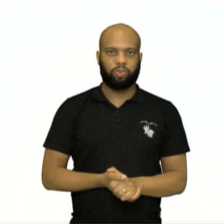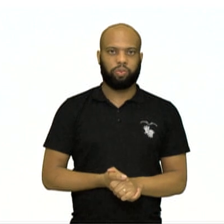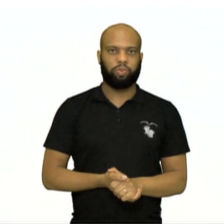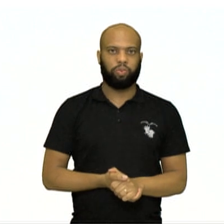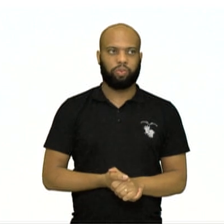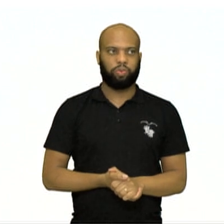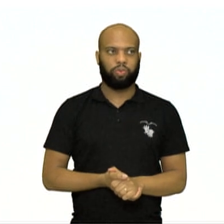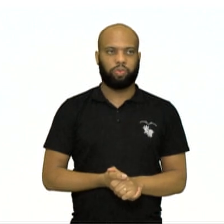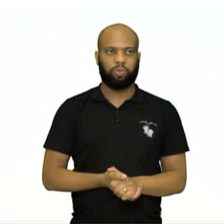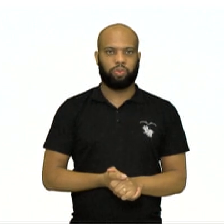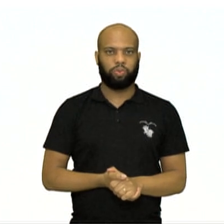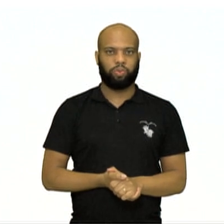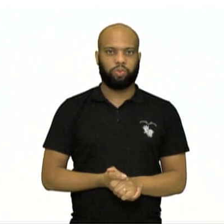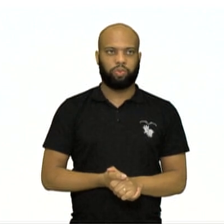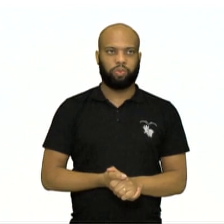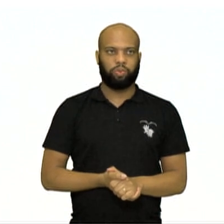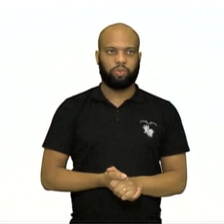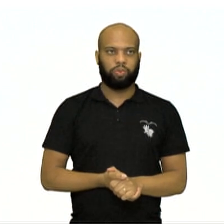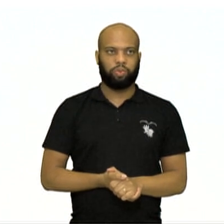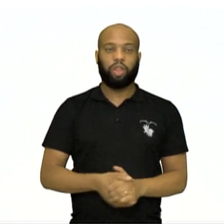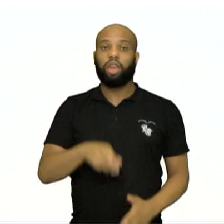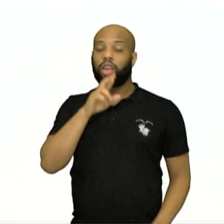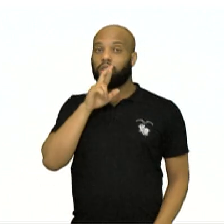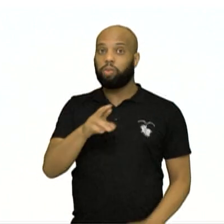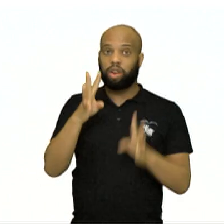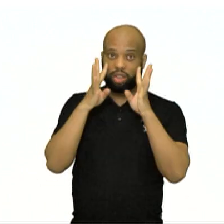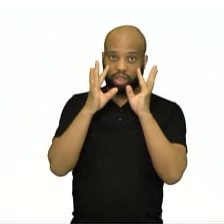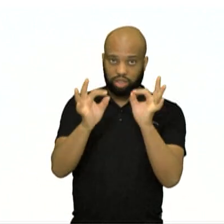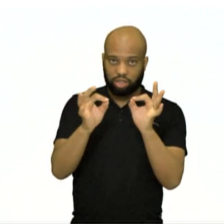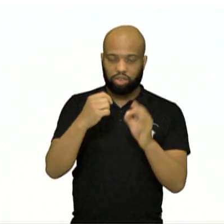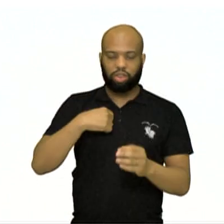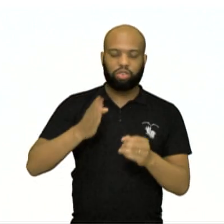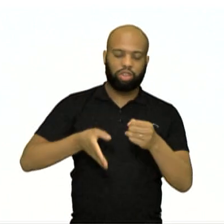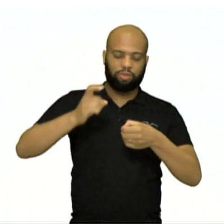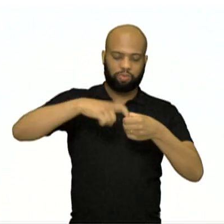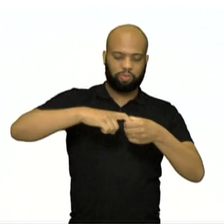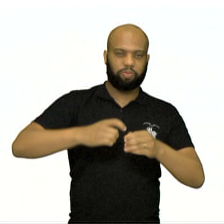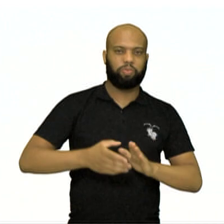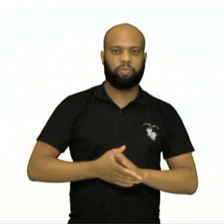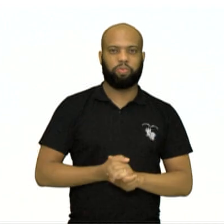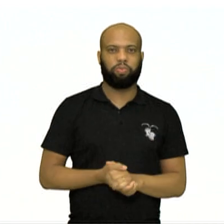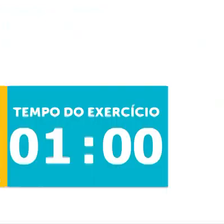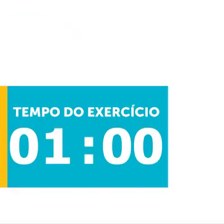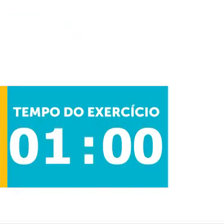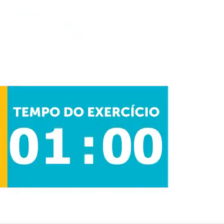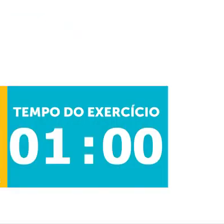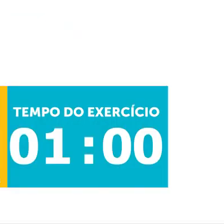word where? Responda com atenção e já vamos conferir juntos.